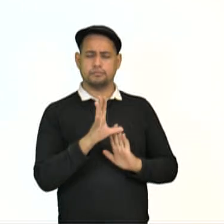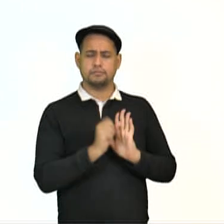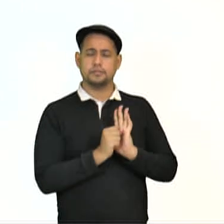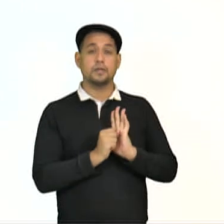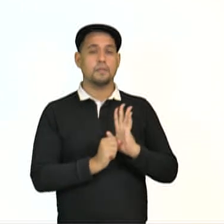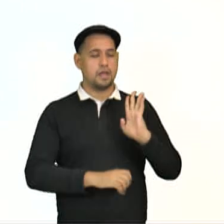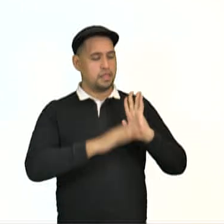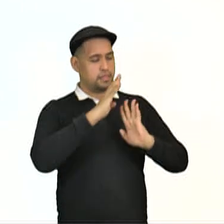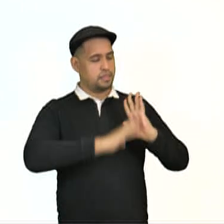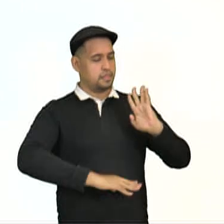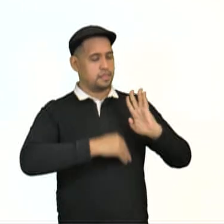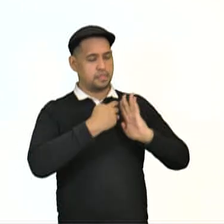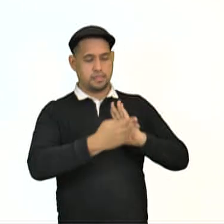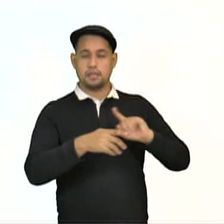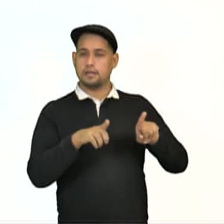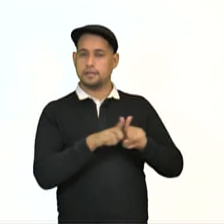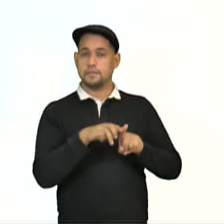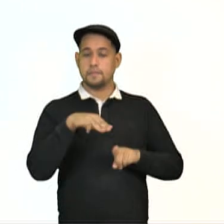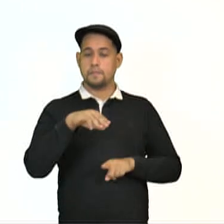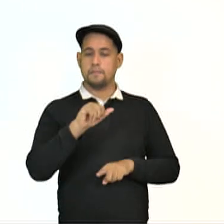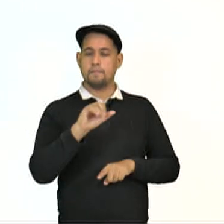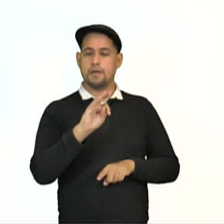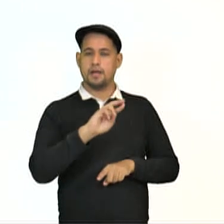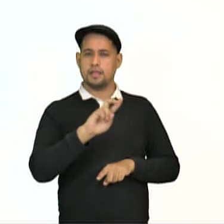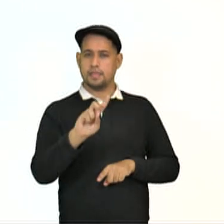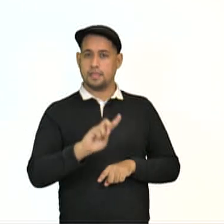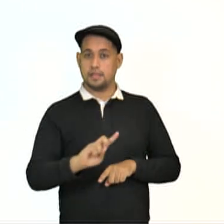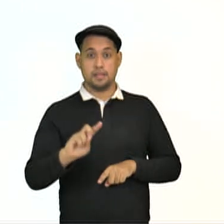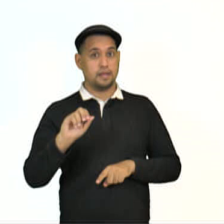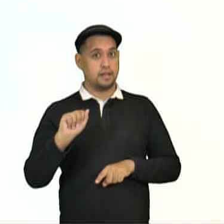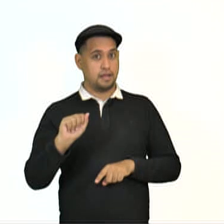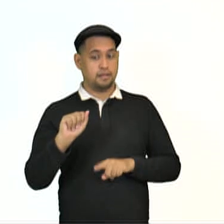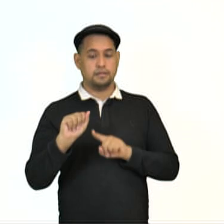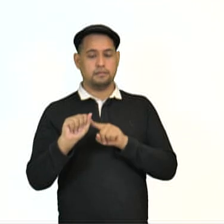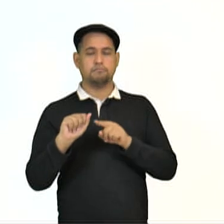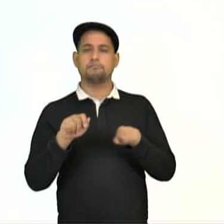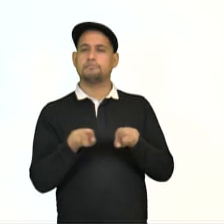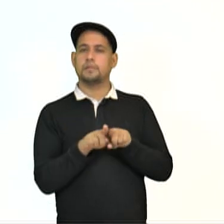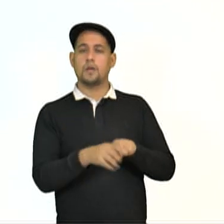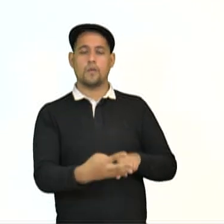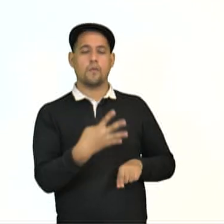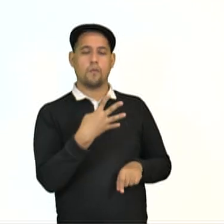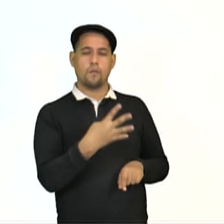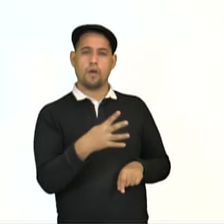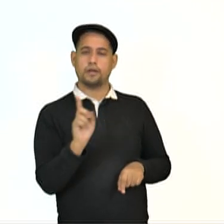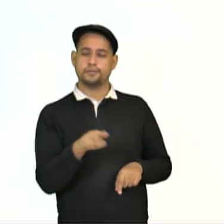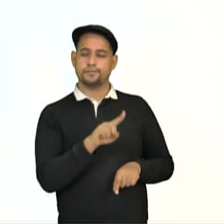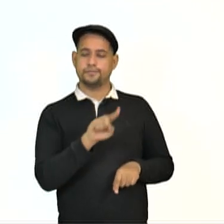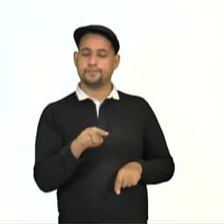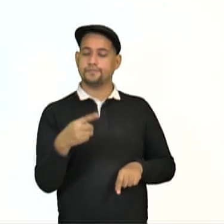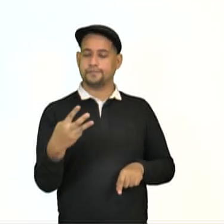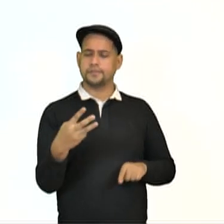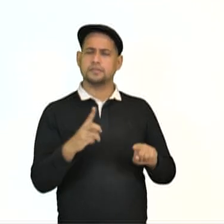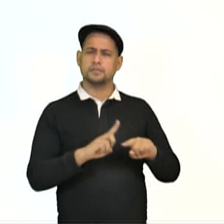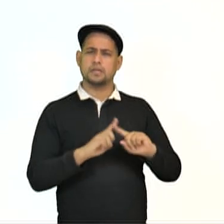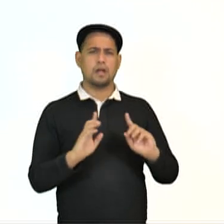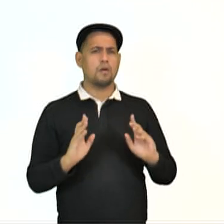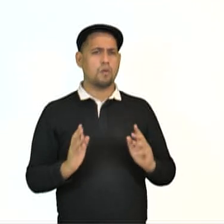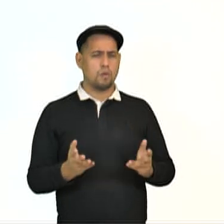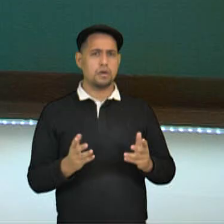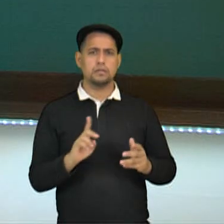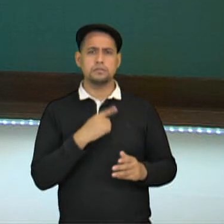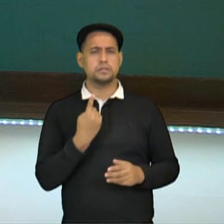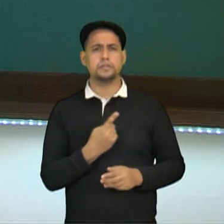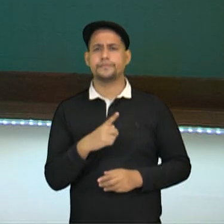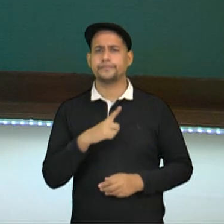uma tabela em uma matriz A do tipo 4×3. Então aqui